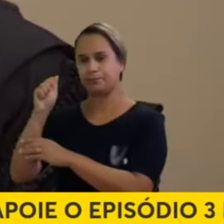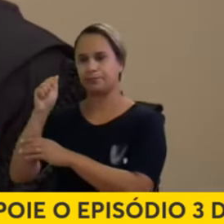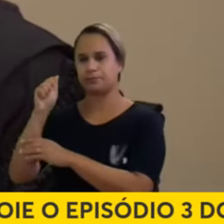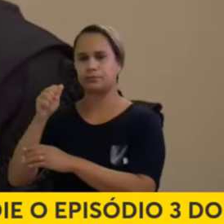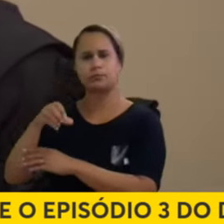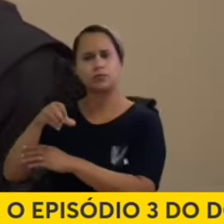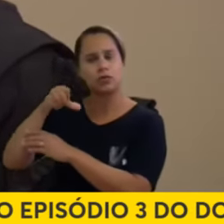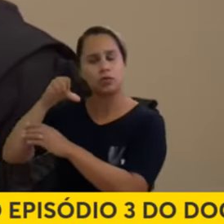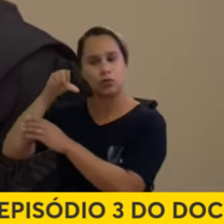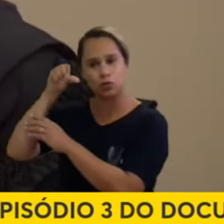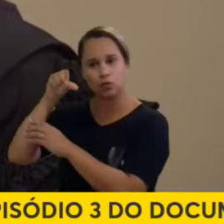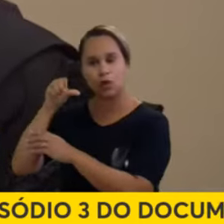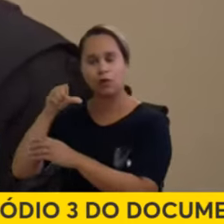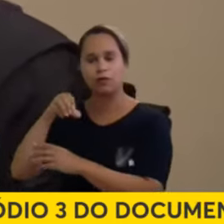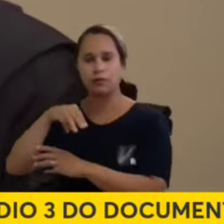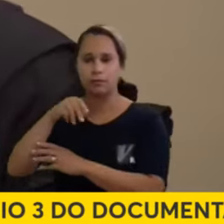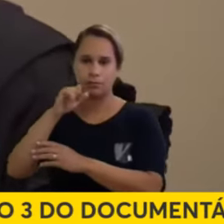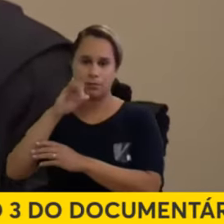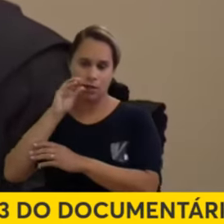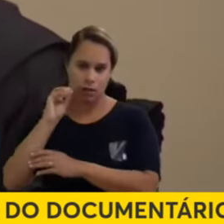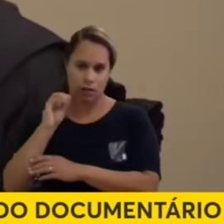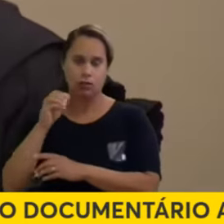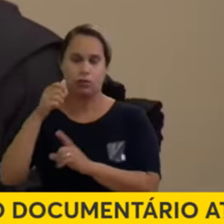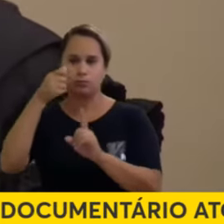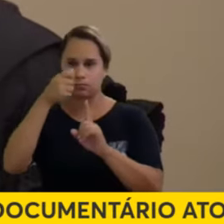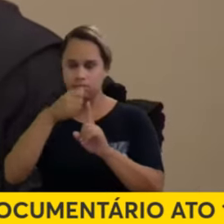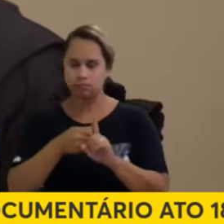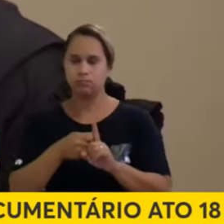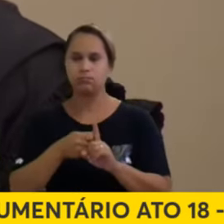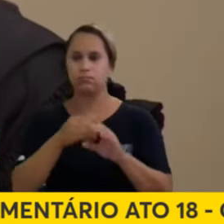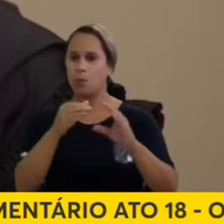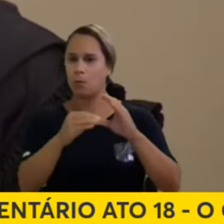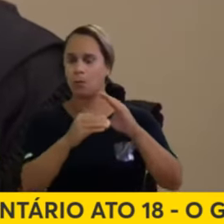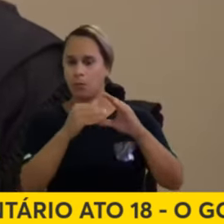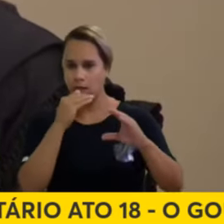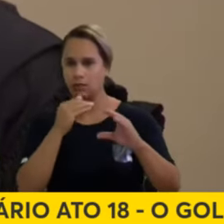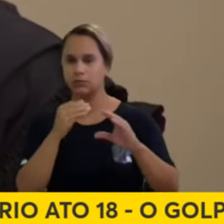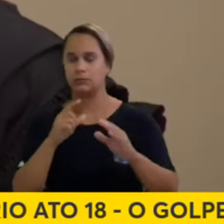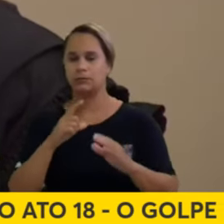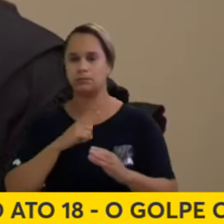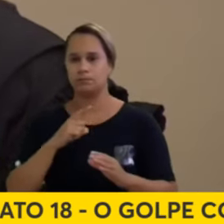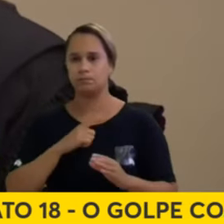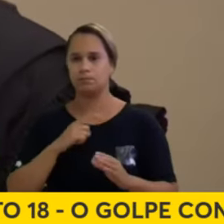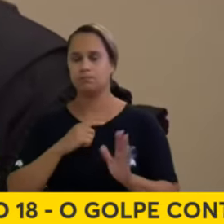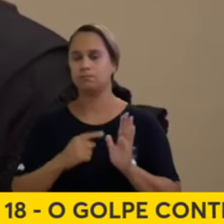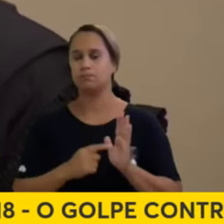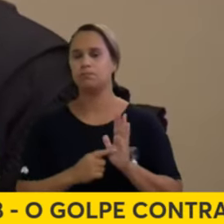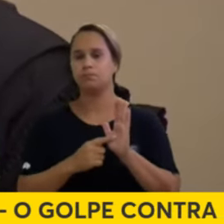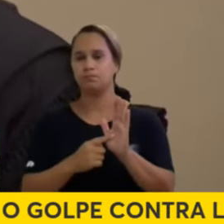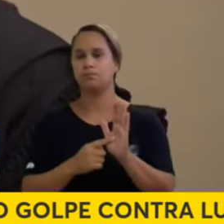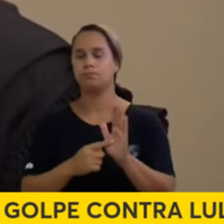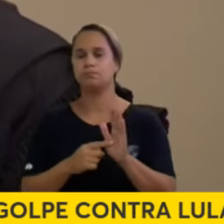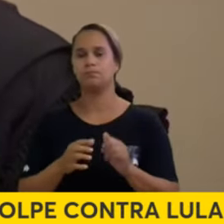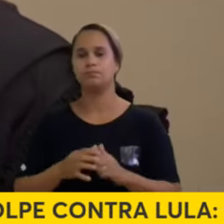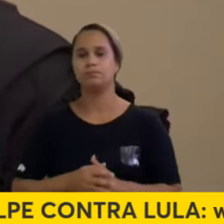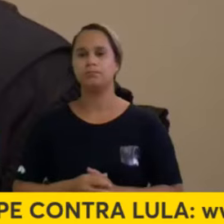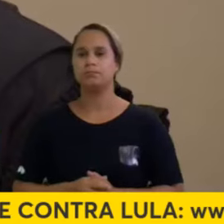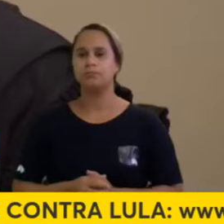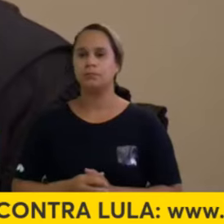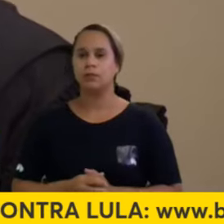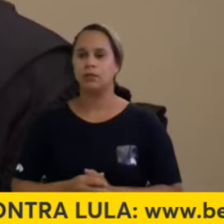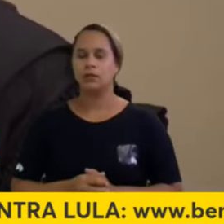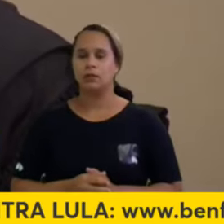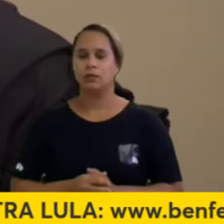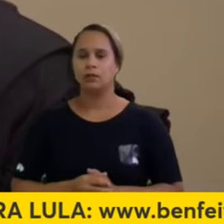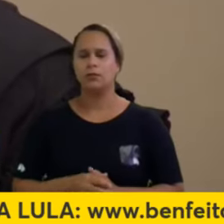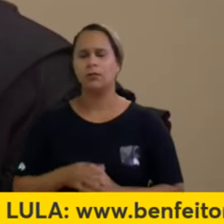22 a membros do partido Possivelmente envolvidos com a contratação de despesas em questão e possui o seguinte teor prezados